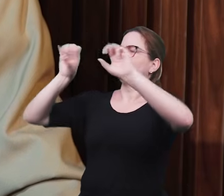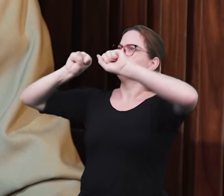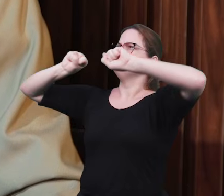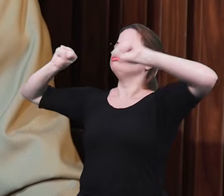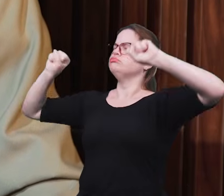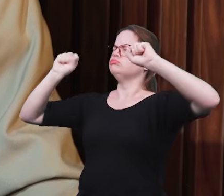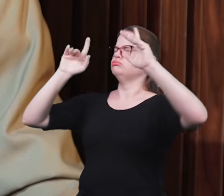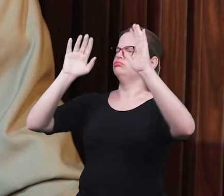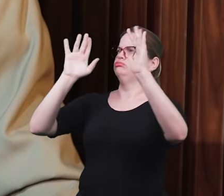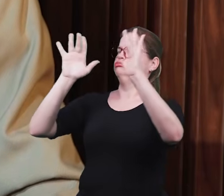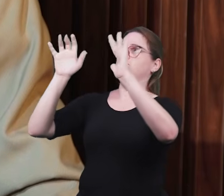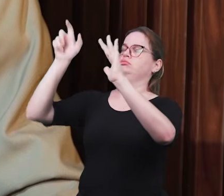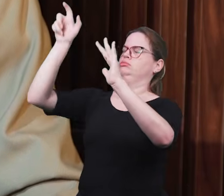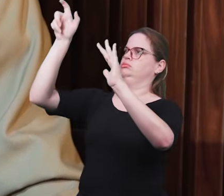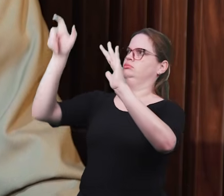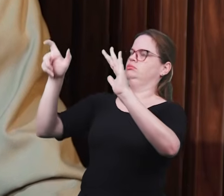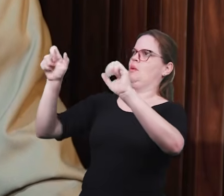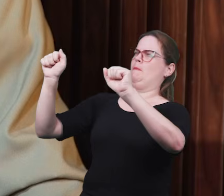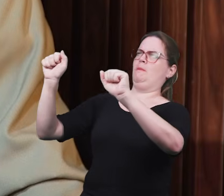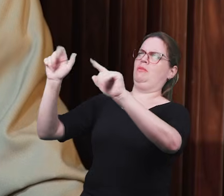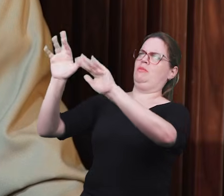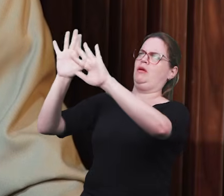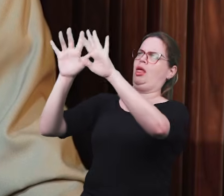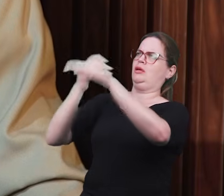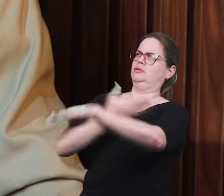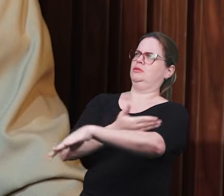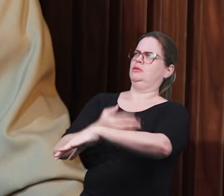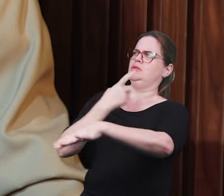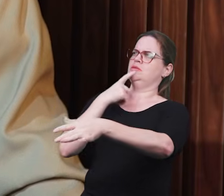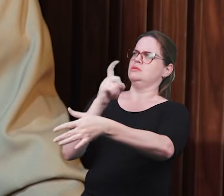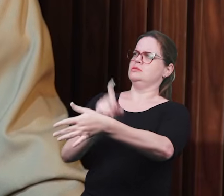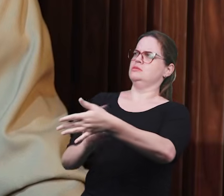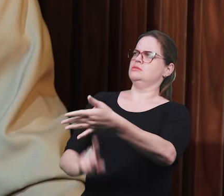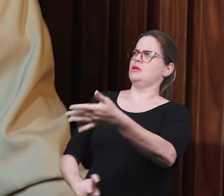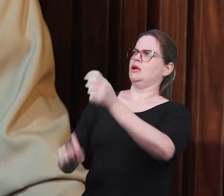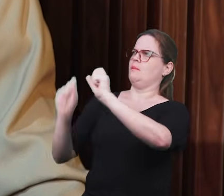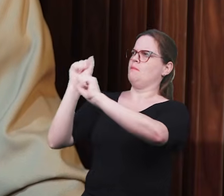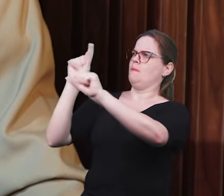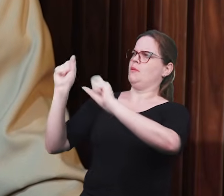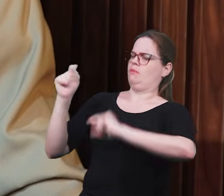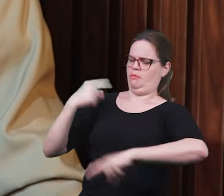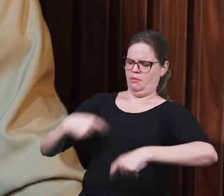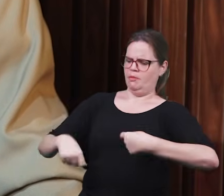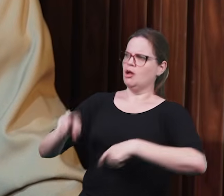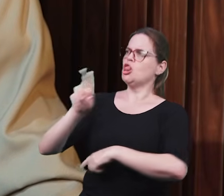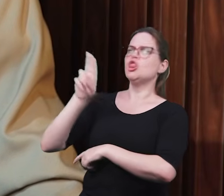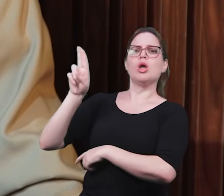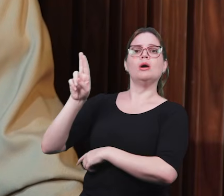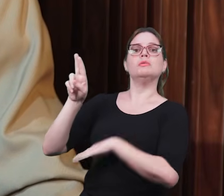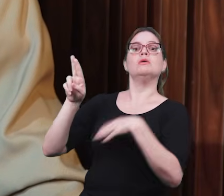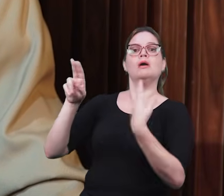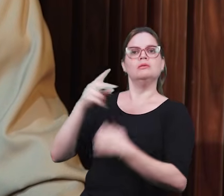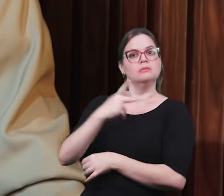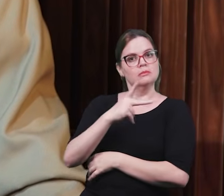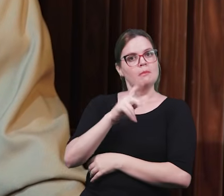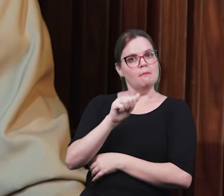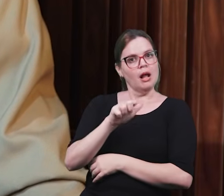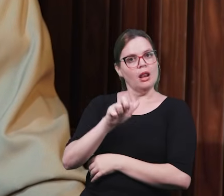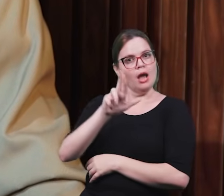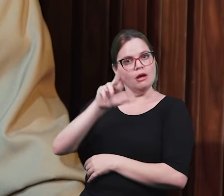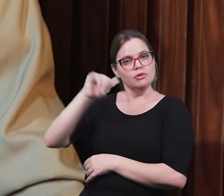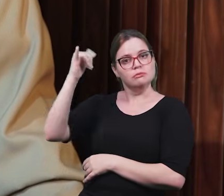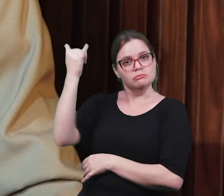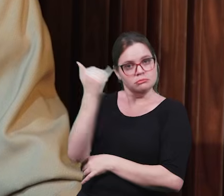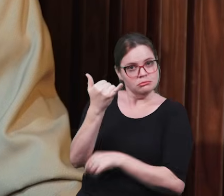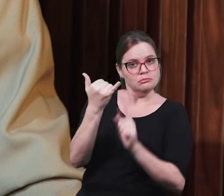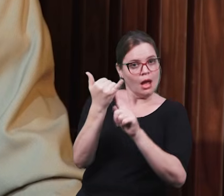ser, né, lá na eternidade, a palavra diz assim, e ele estava vestido com uma veste salpicada de sangue, o nome pelo qual se chama é a palavra